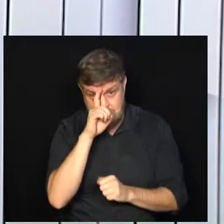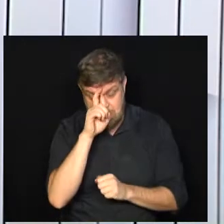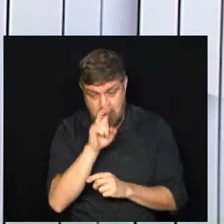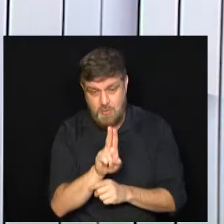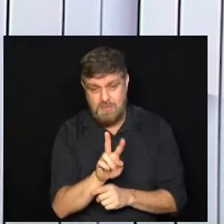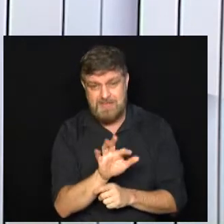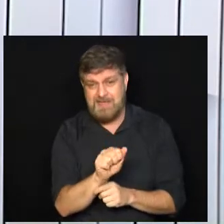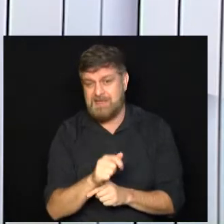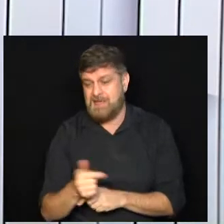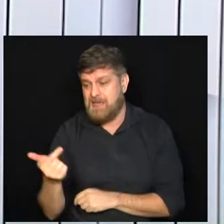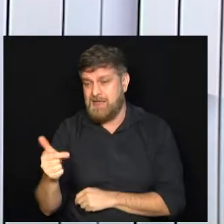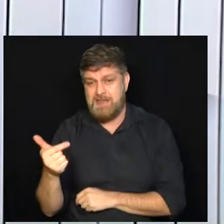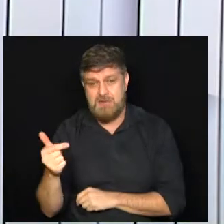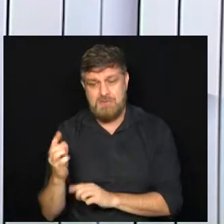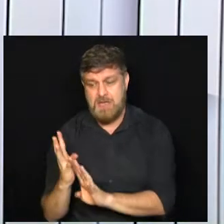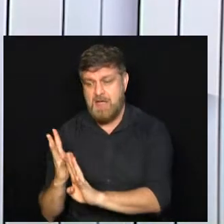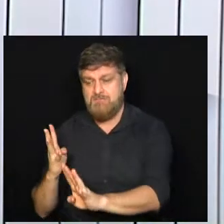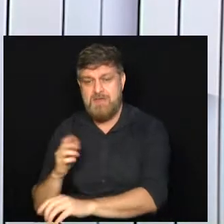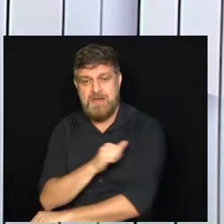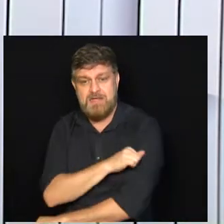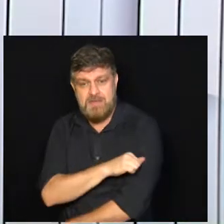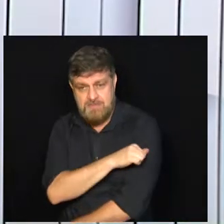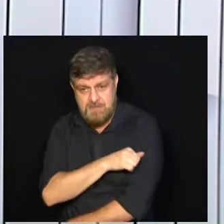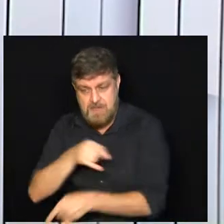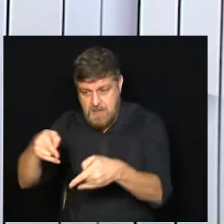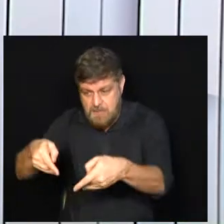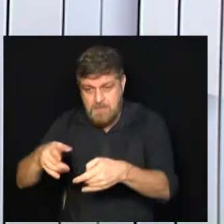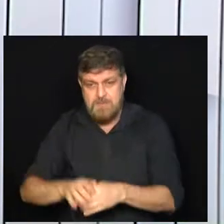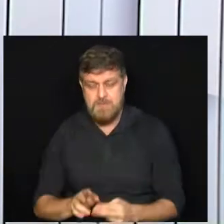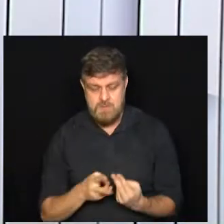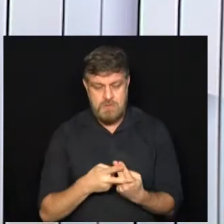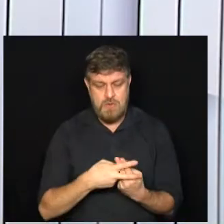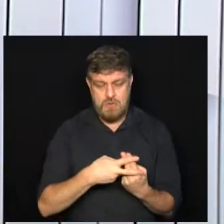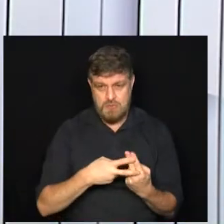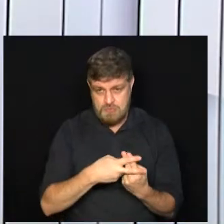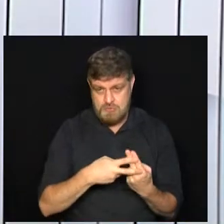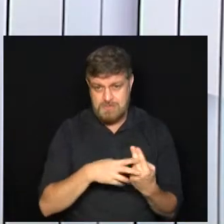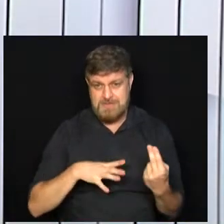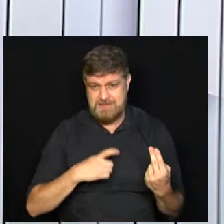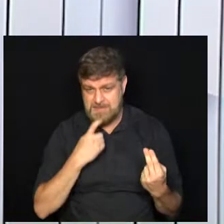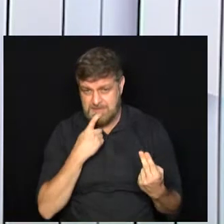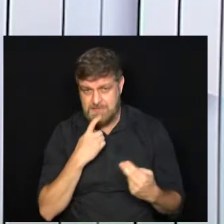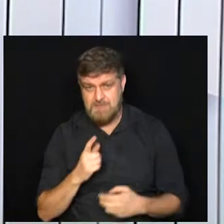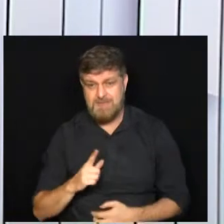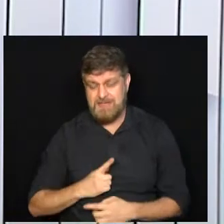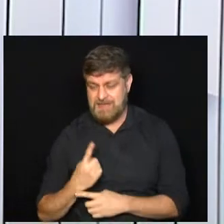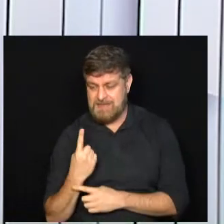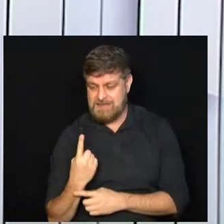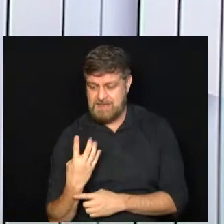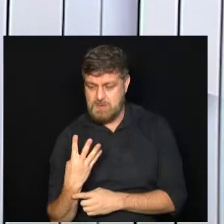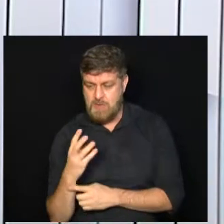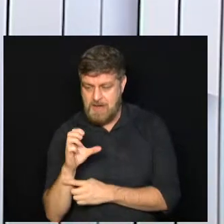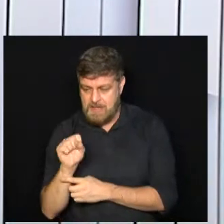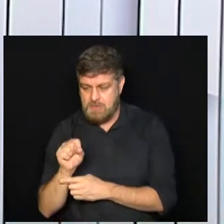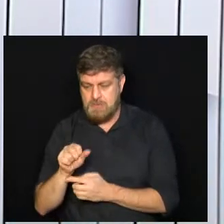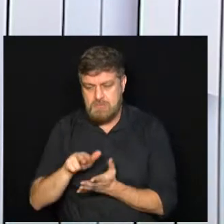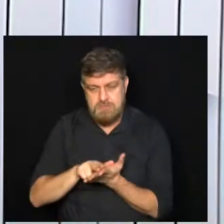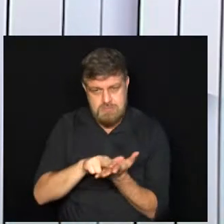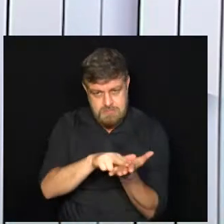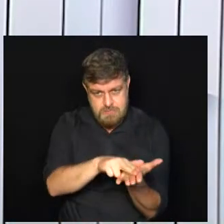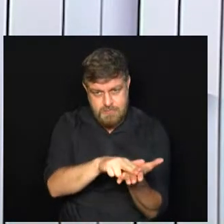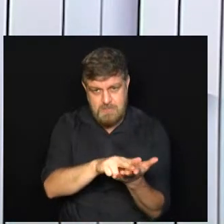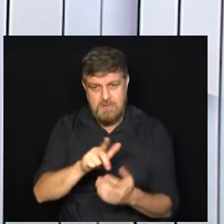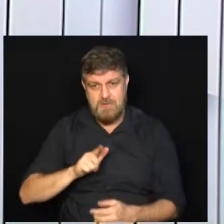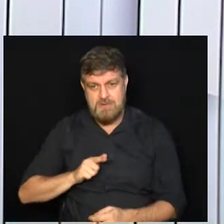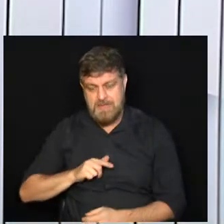nenhum de enfermaria. No SUS municipal, dos 150 leitos, 148 estão ocupados. Na